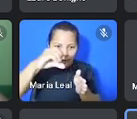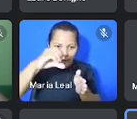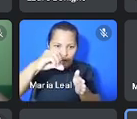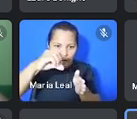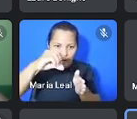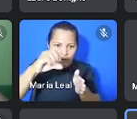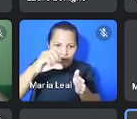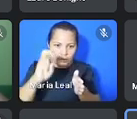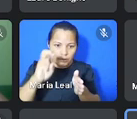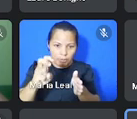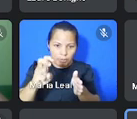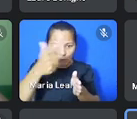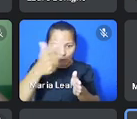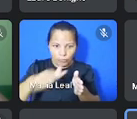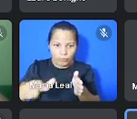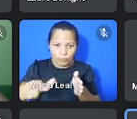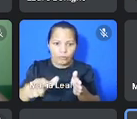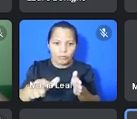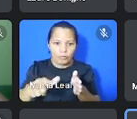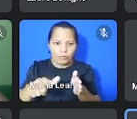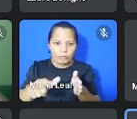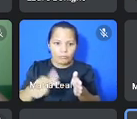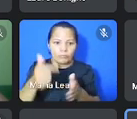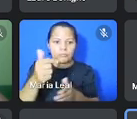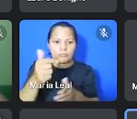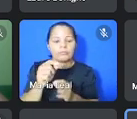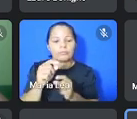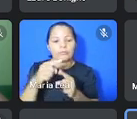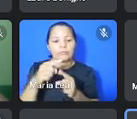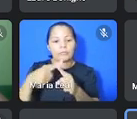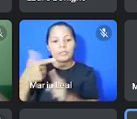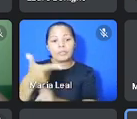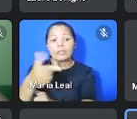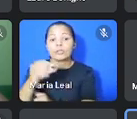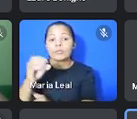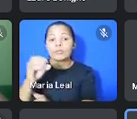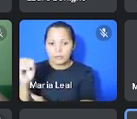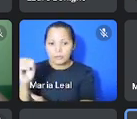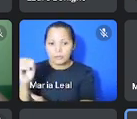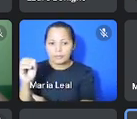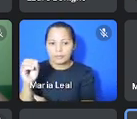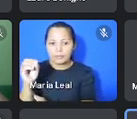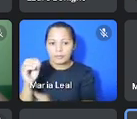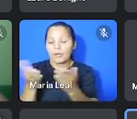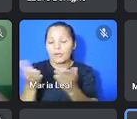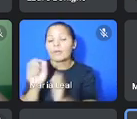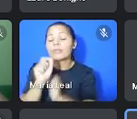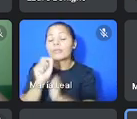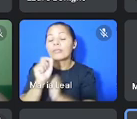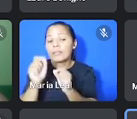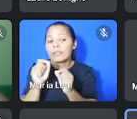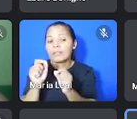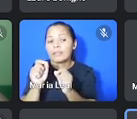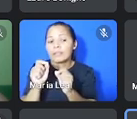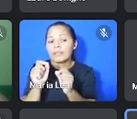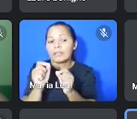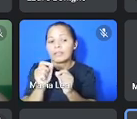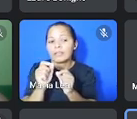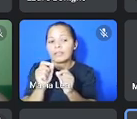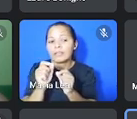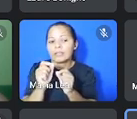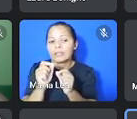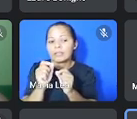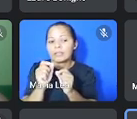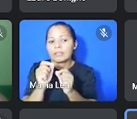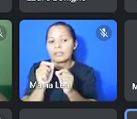Vou multiplicar, abro meu parêntese, e agora eu vou fazer esse dividido por esse,